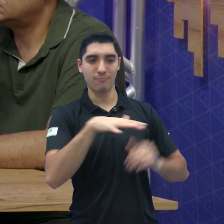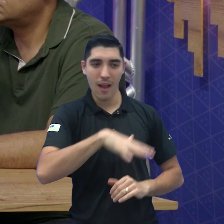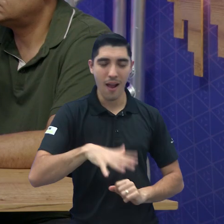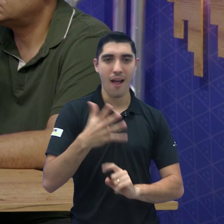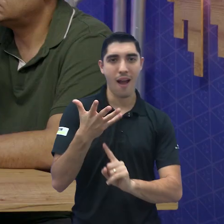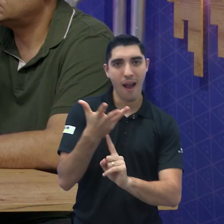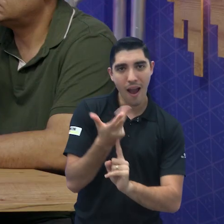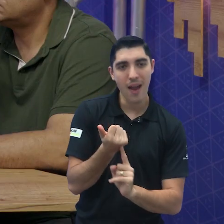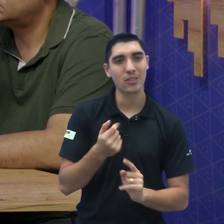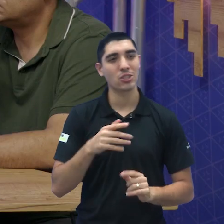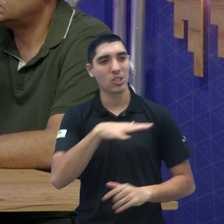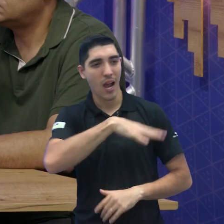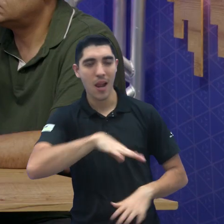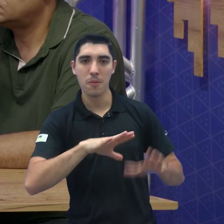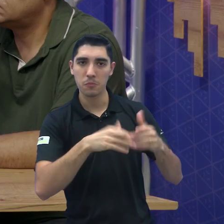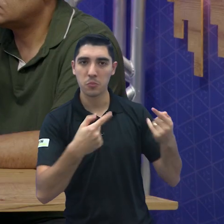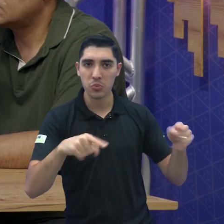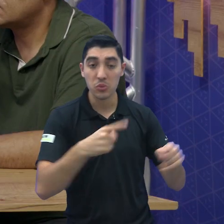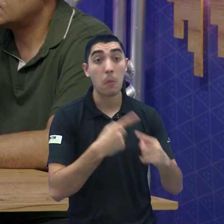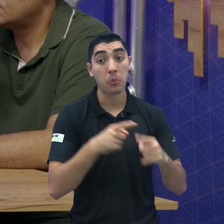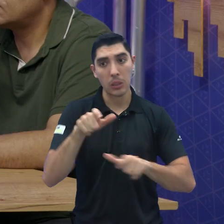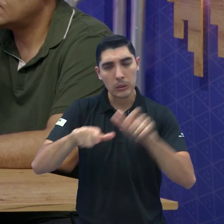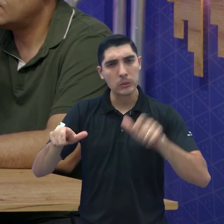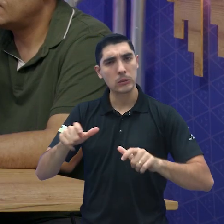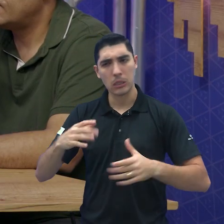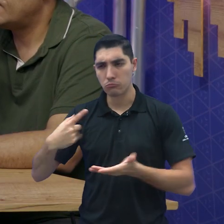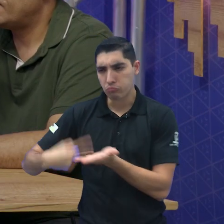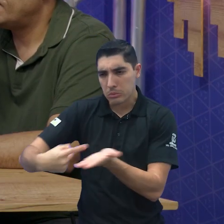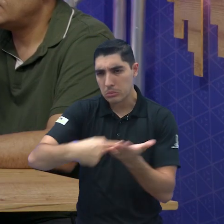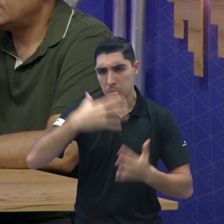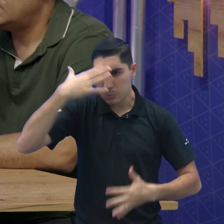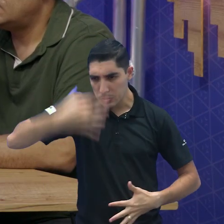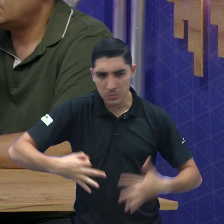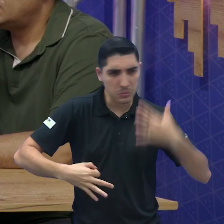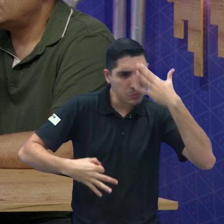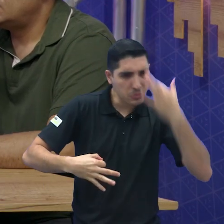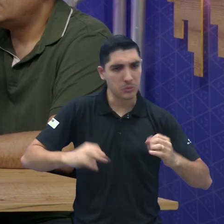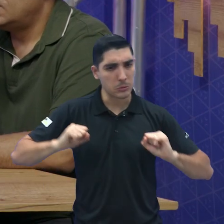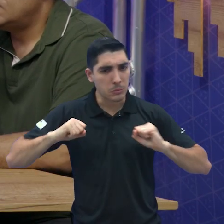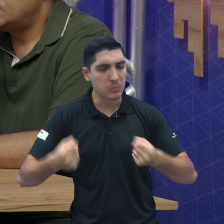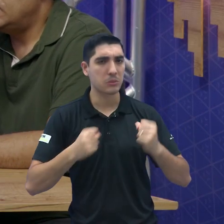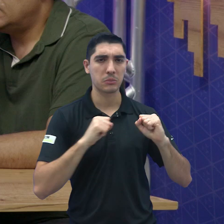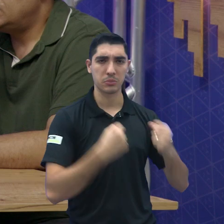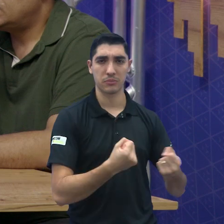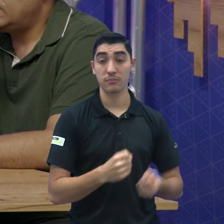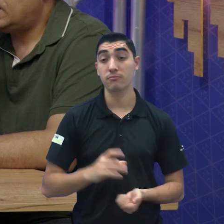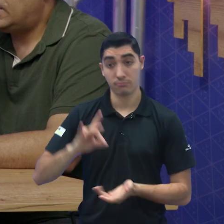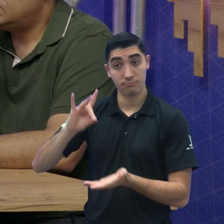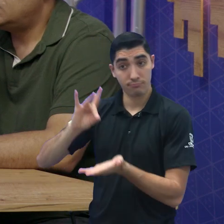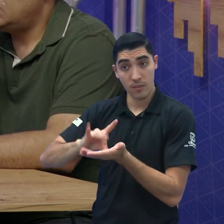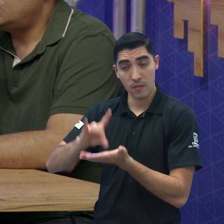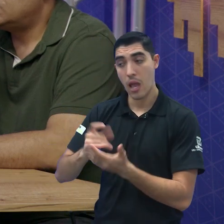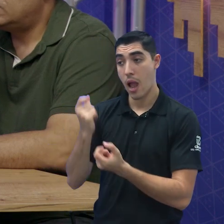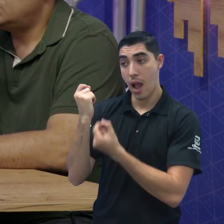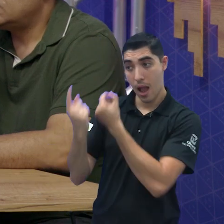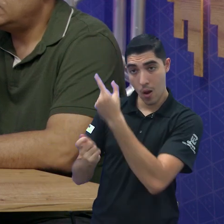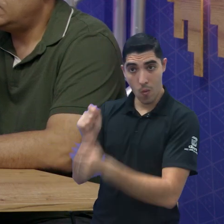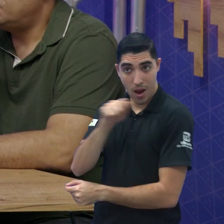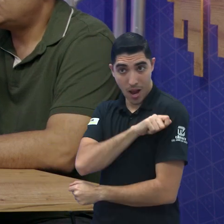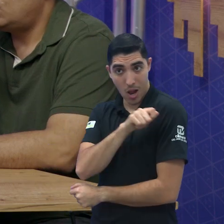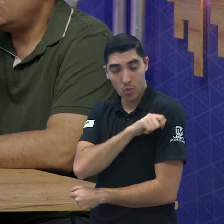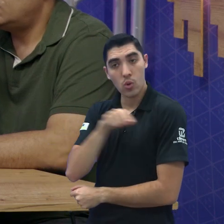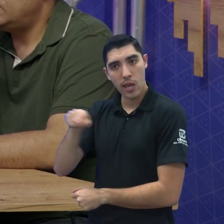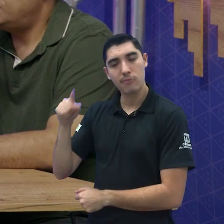artes, a banda mesmo, porque o empenho é uma das coisas fundamentais para prosseguir nesses projetos. Sim, a gente tem relatos de alguns alunos